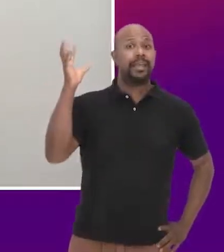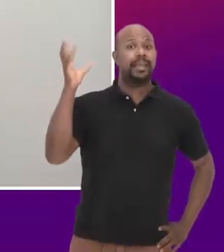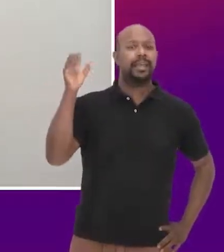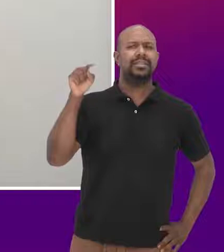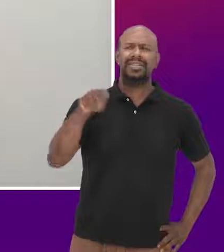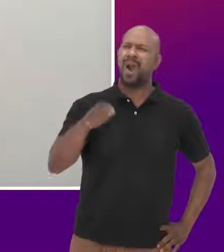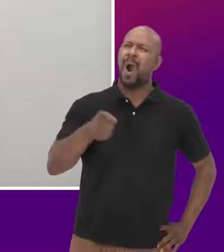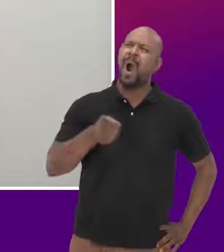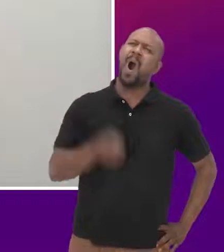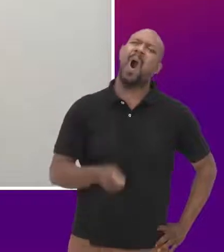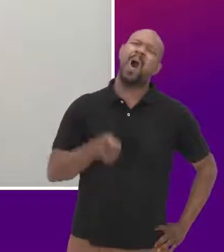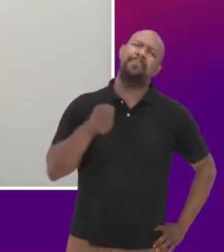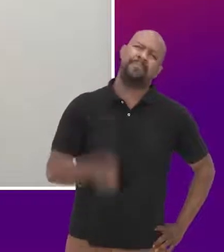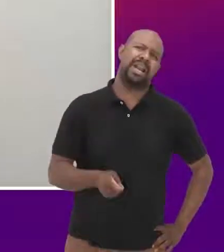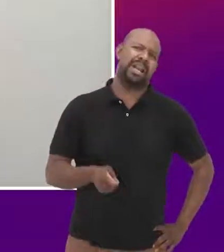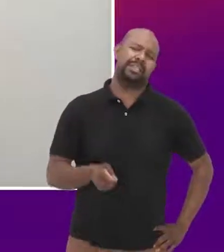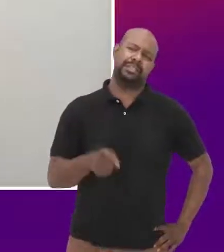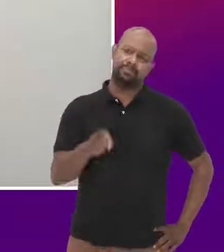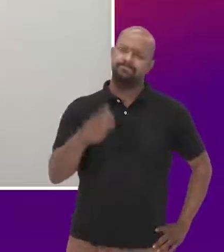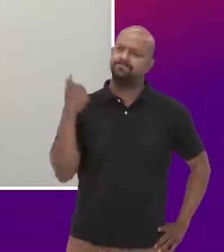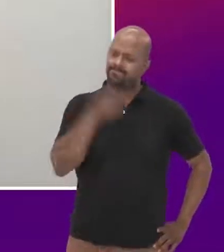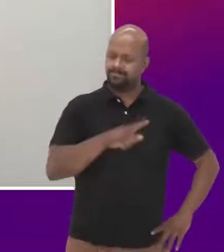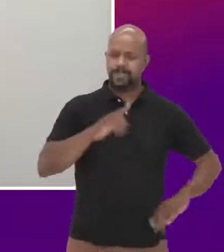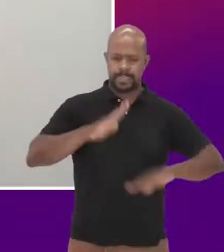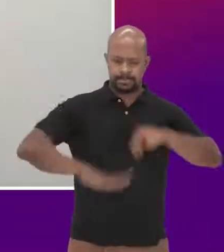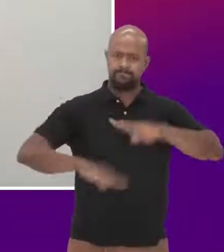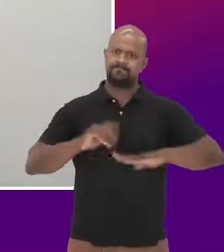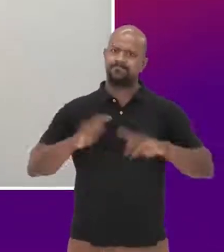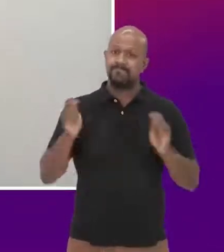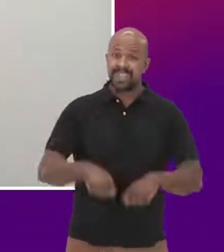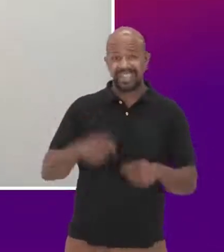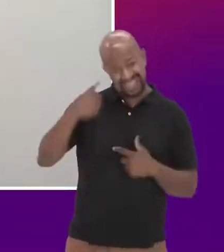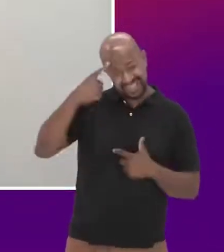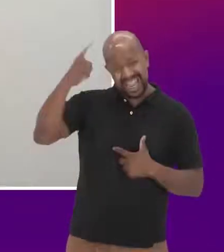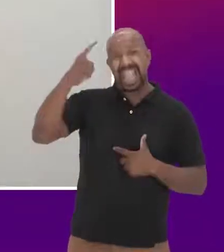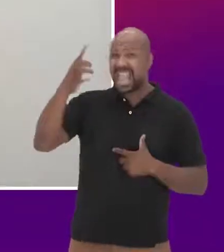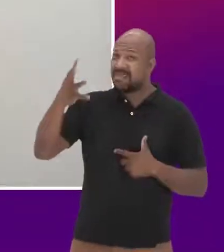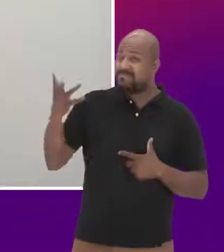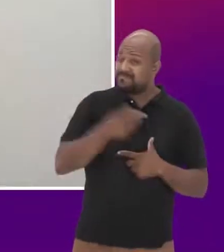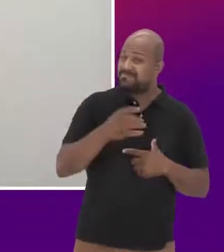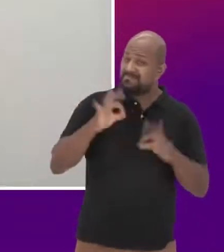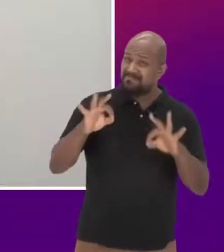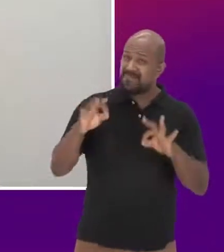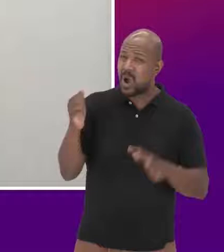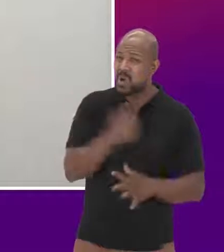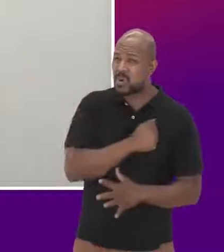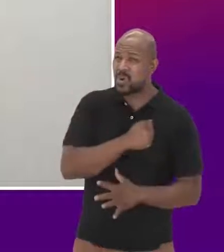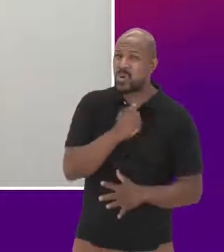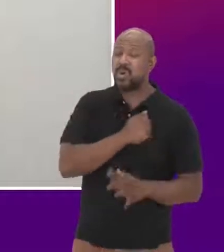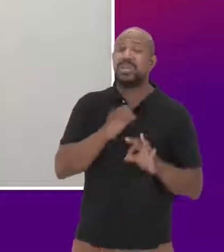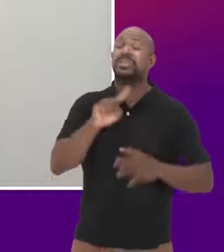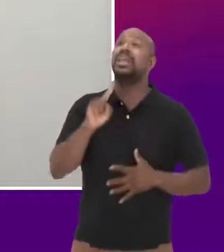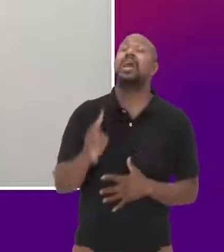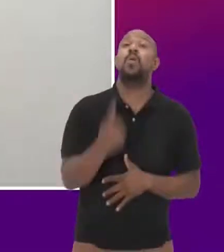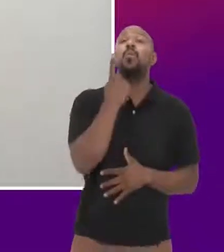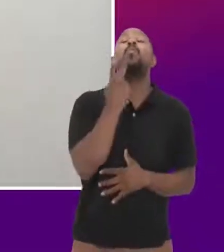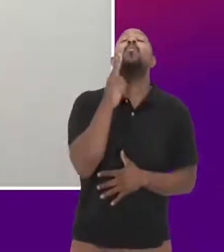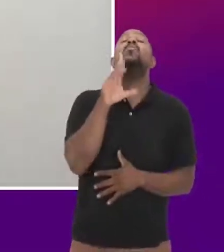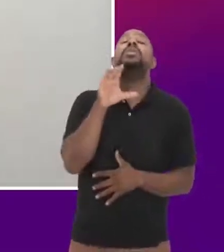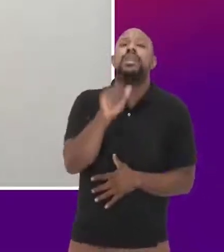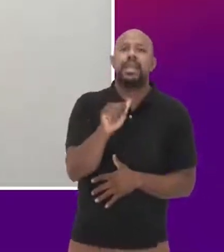obrigação de ter a capacidade de ser grande em si, de ser única em